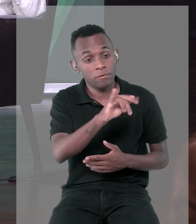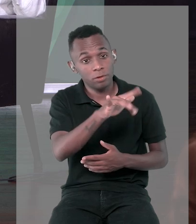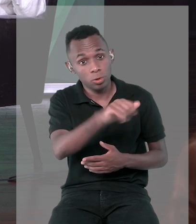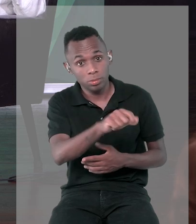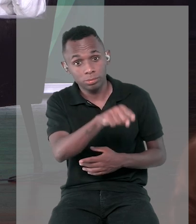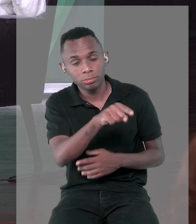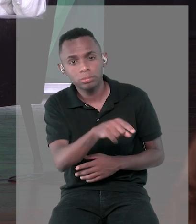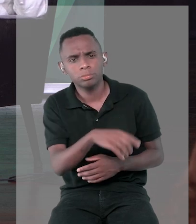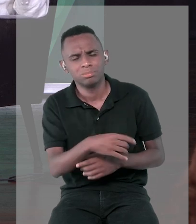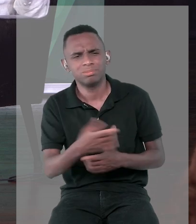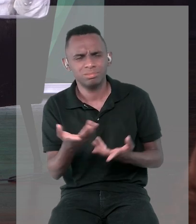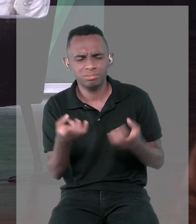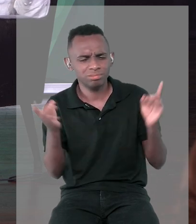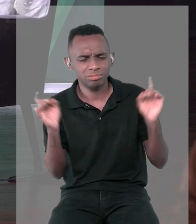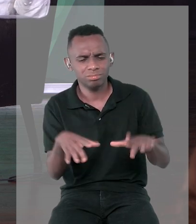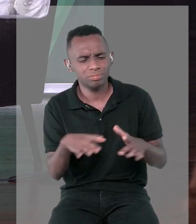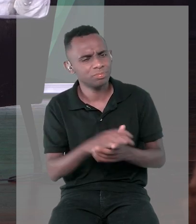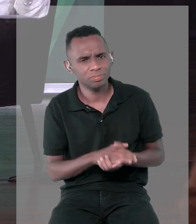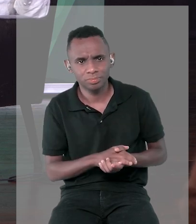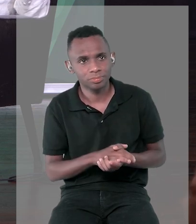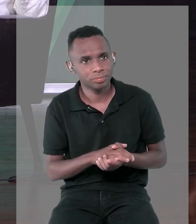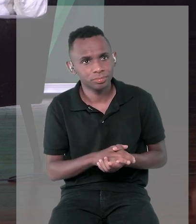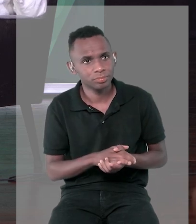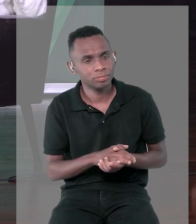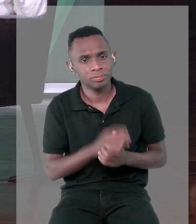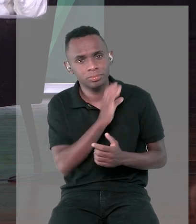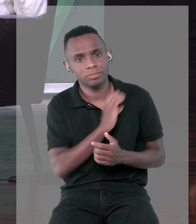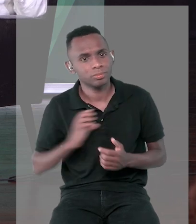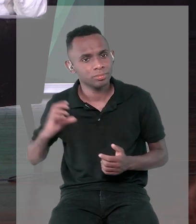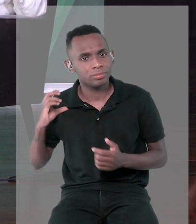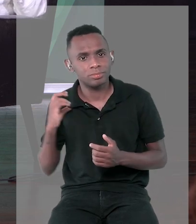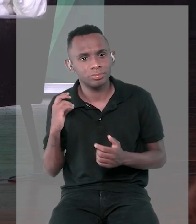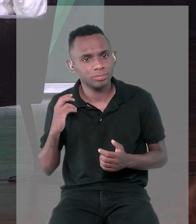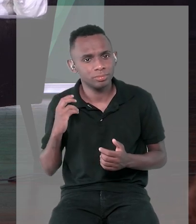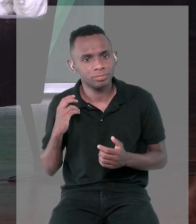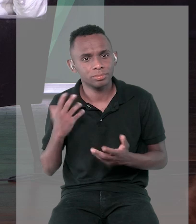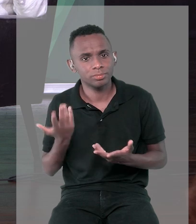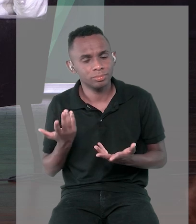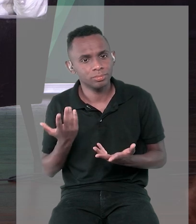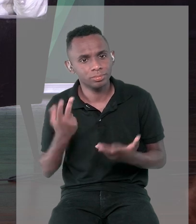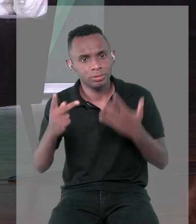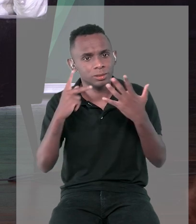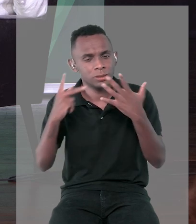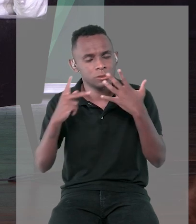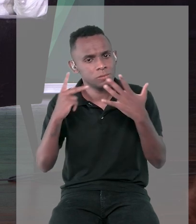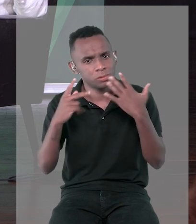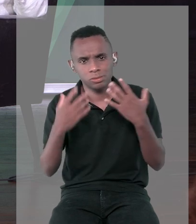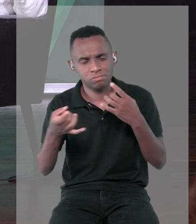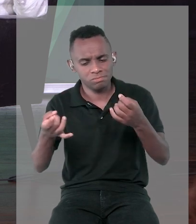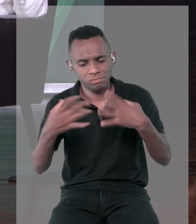Vilma que desistiu, né, de ter a Clarice como cliente. Hein? Dispensou